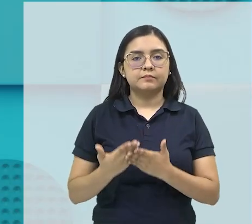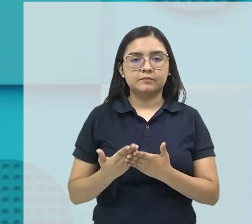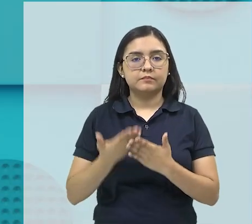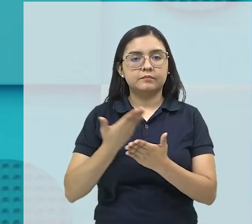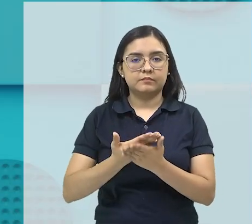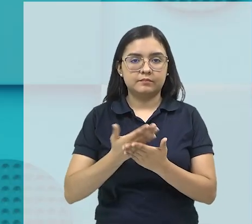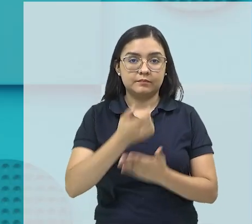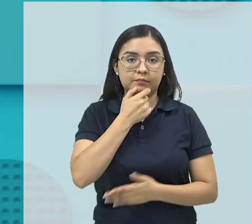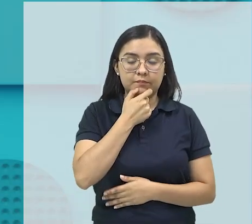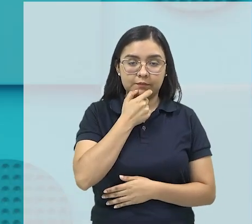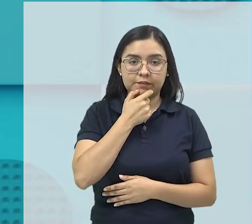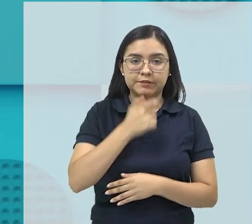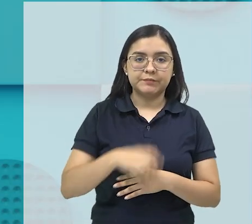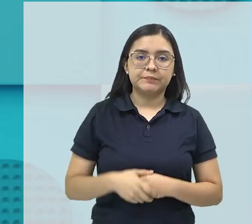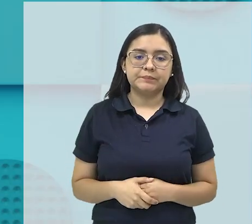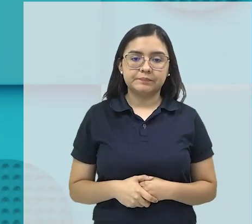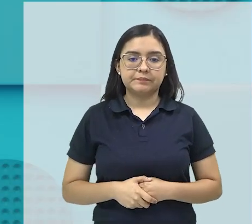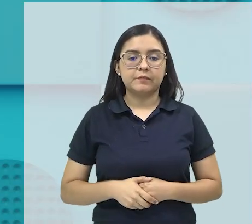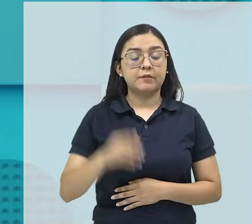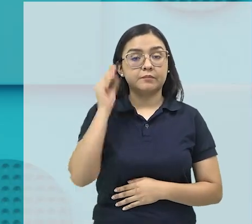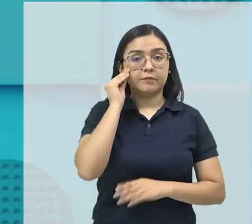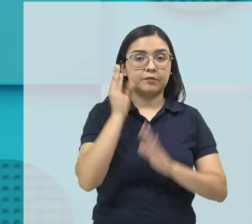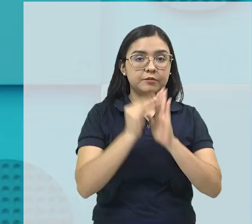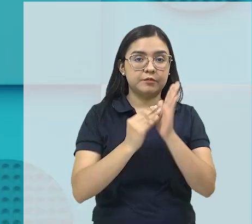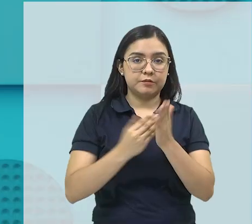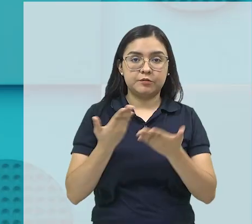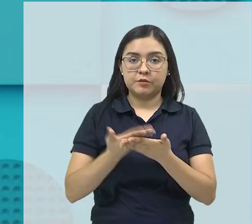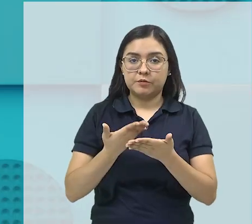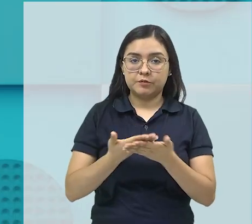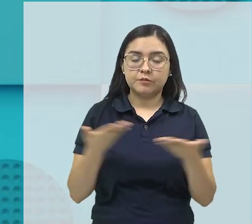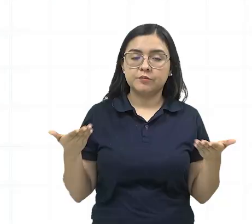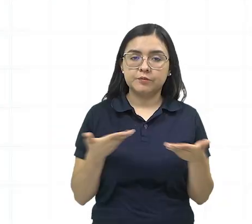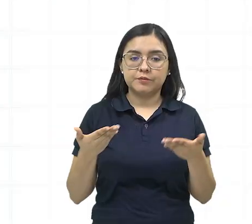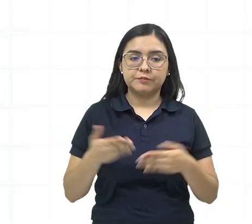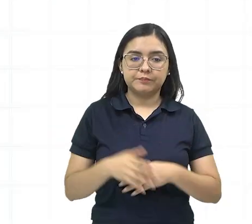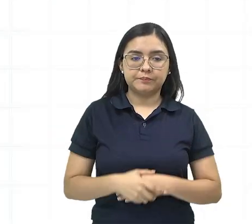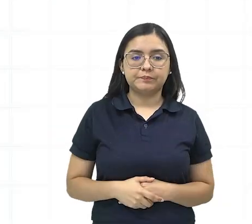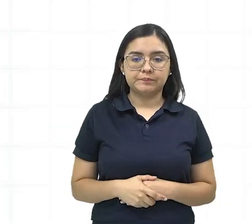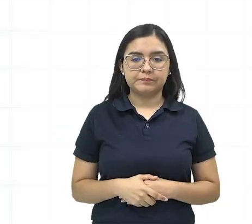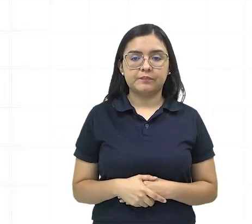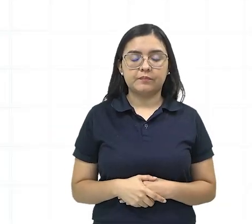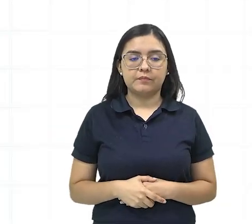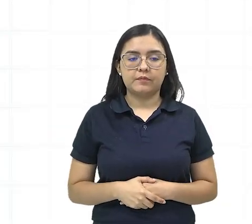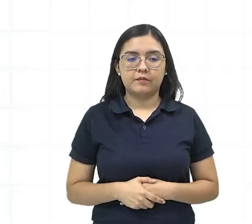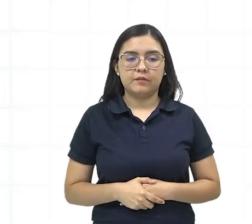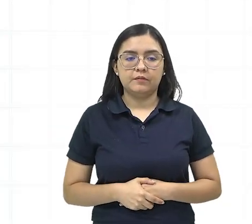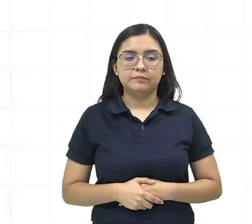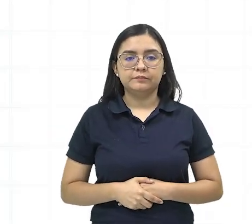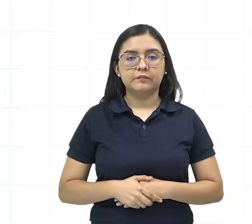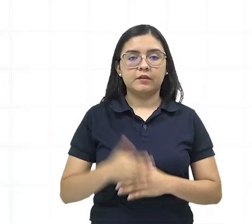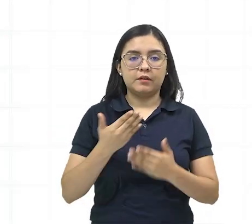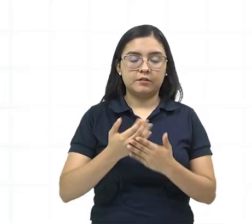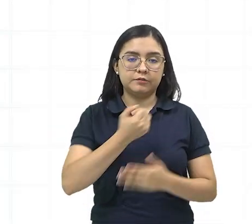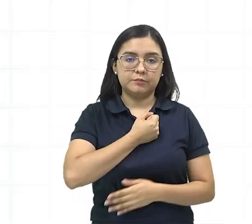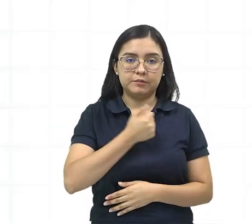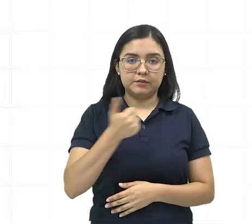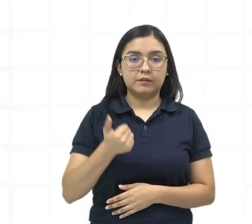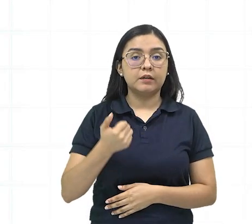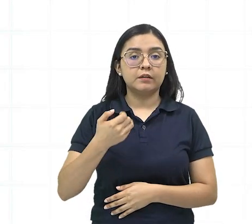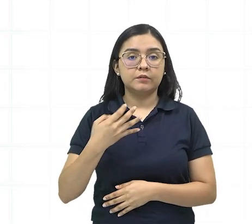uma English Class, uma aula de inglês. Vamos conferir o nosso conteúdo de hoje. E hoje, esta é a aula